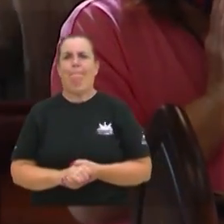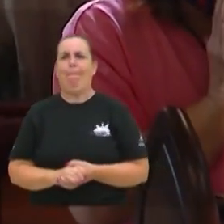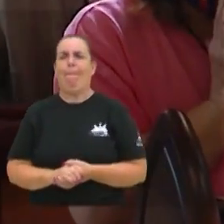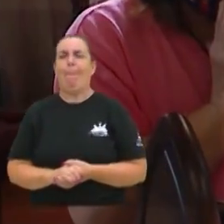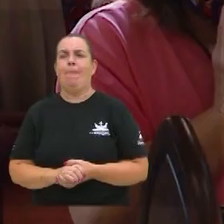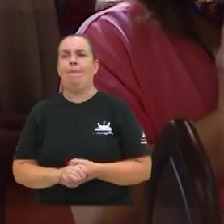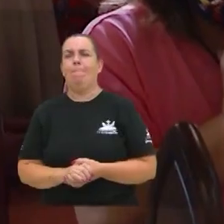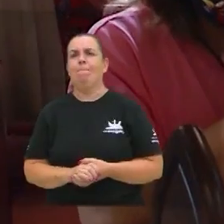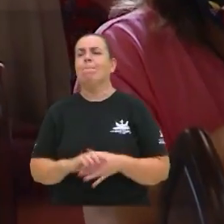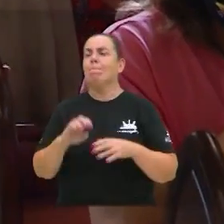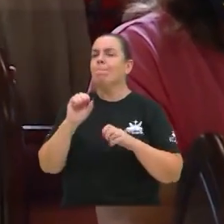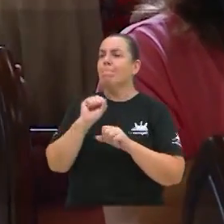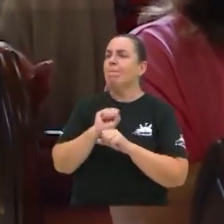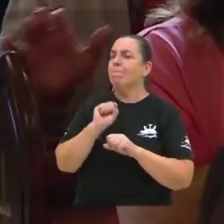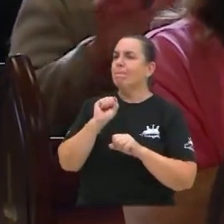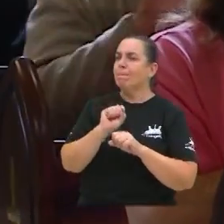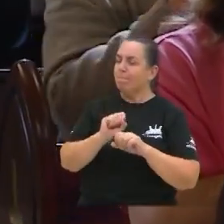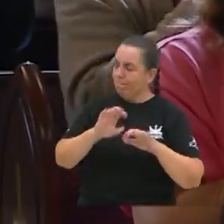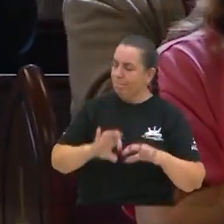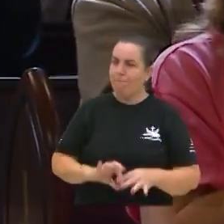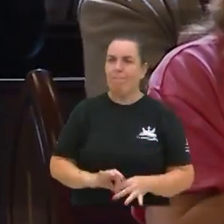humilhação. Esperam